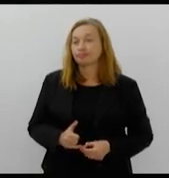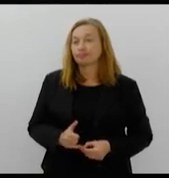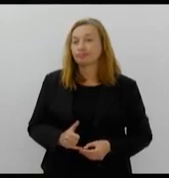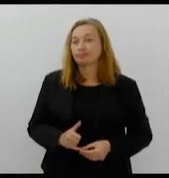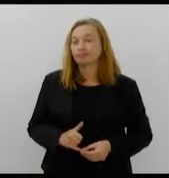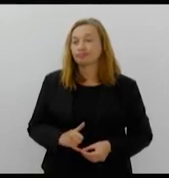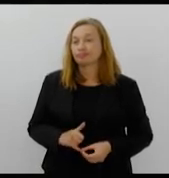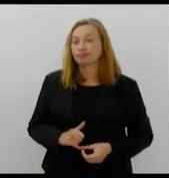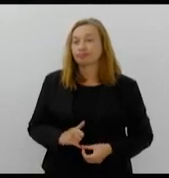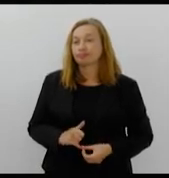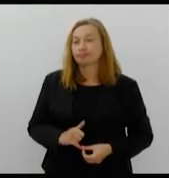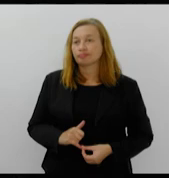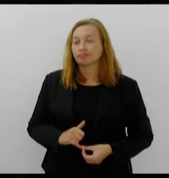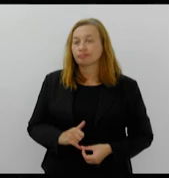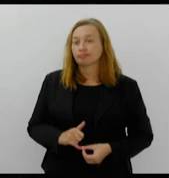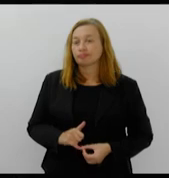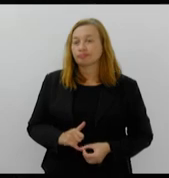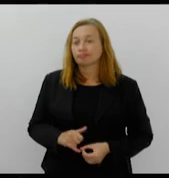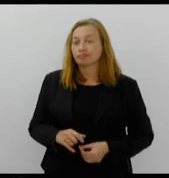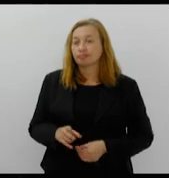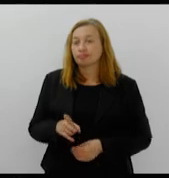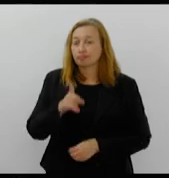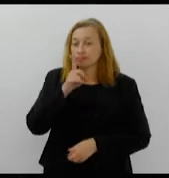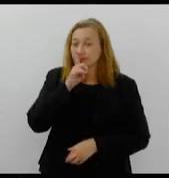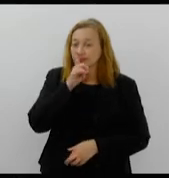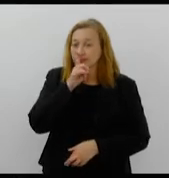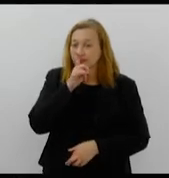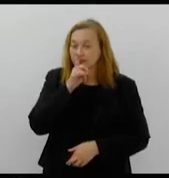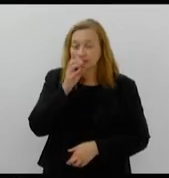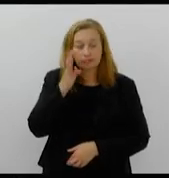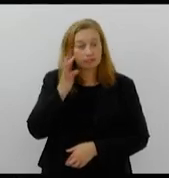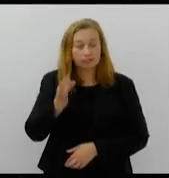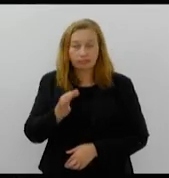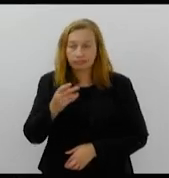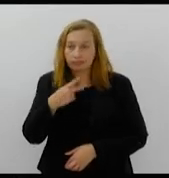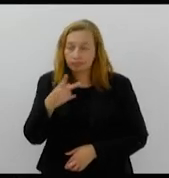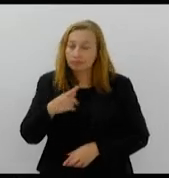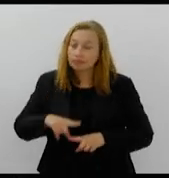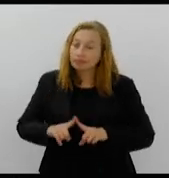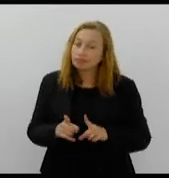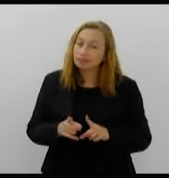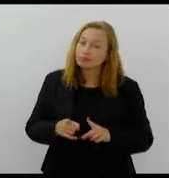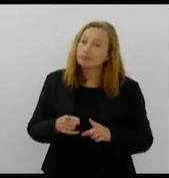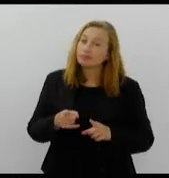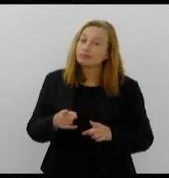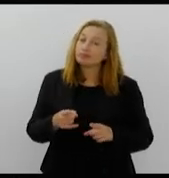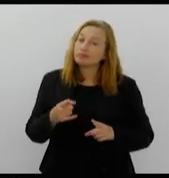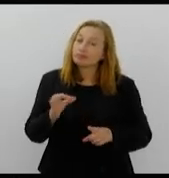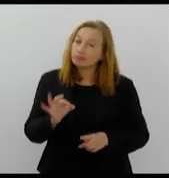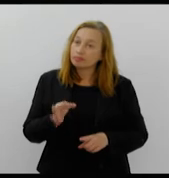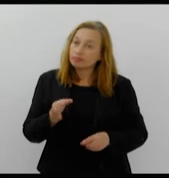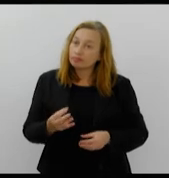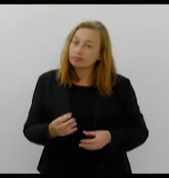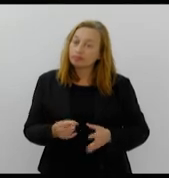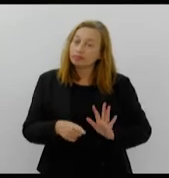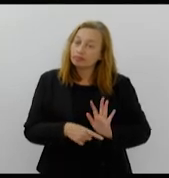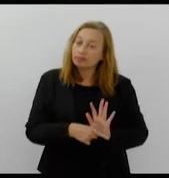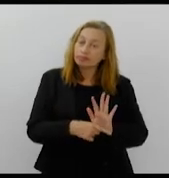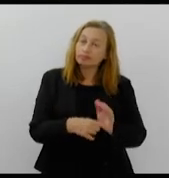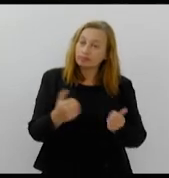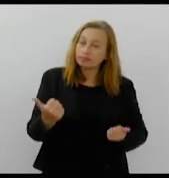que não têm o que dizer, mas que o mínimo deveria ser reparar as famílias, dar suporte às